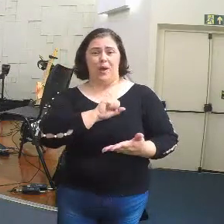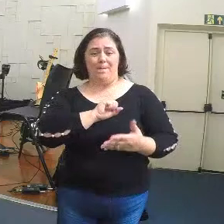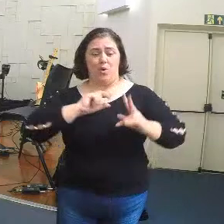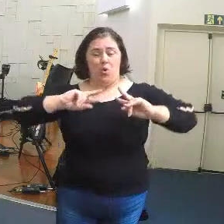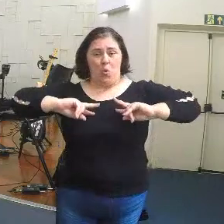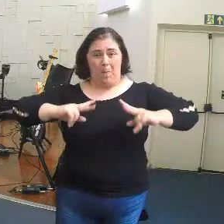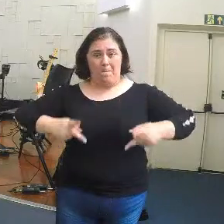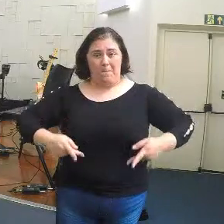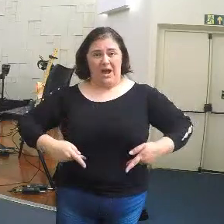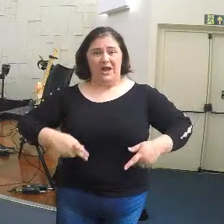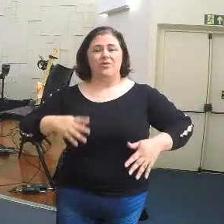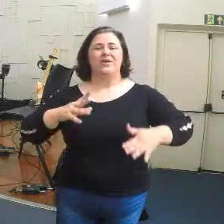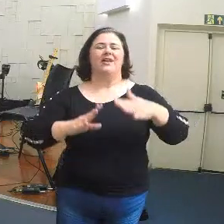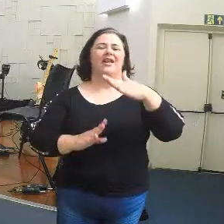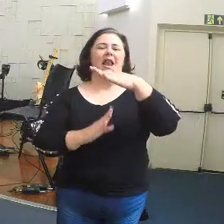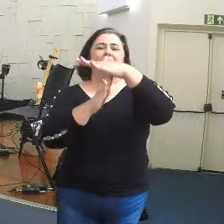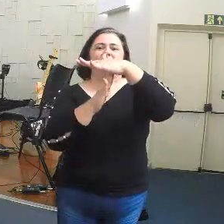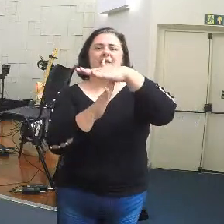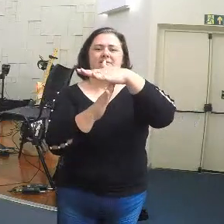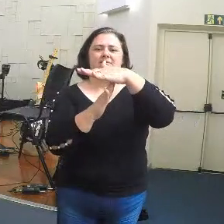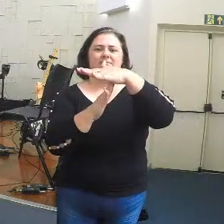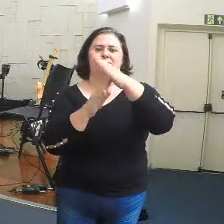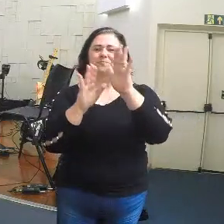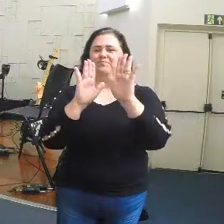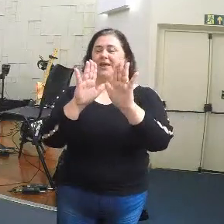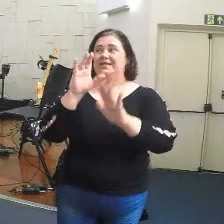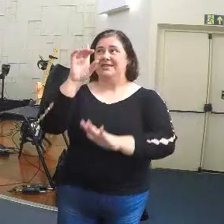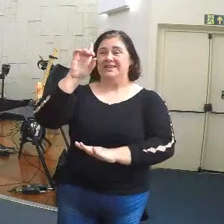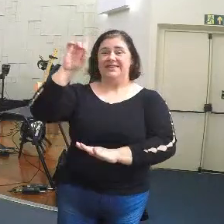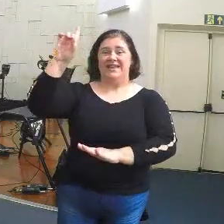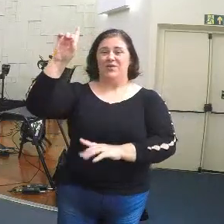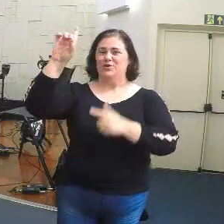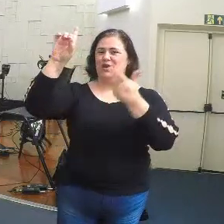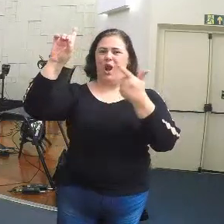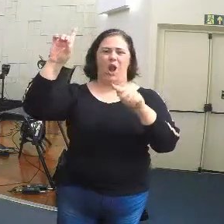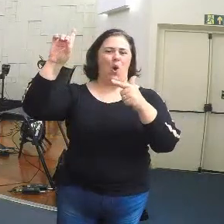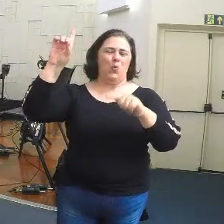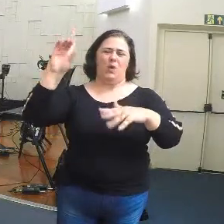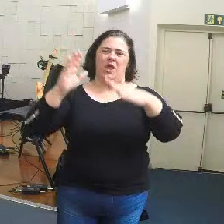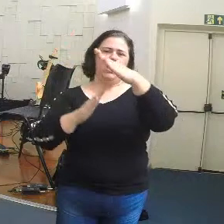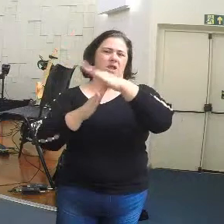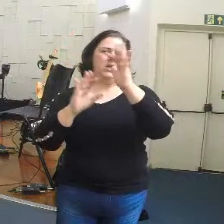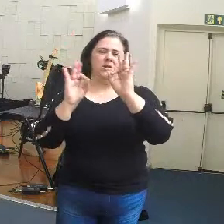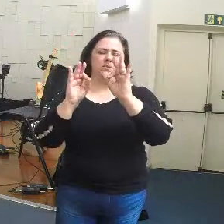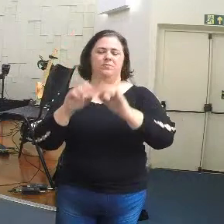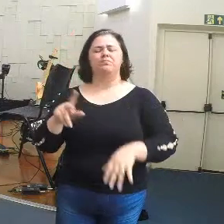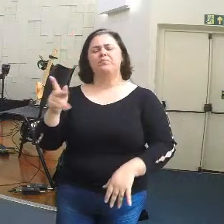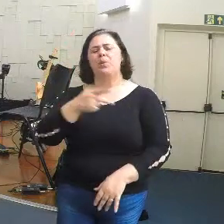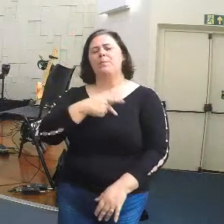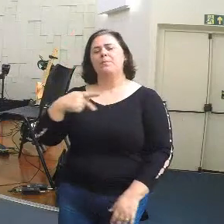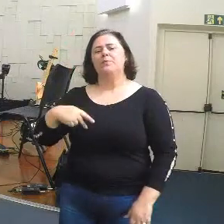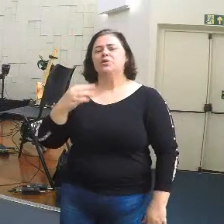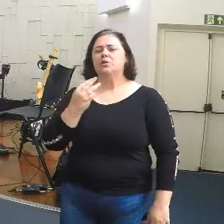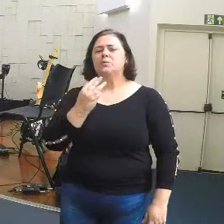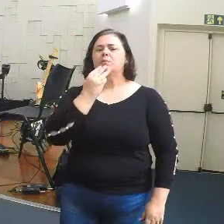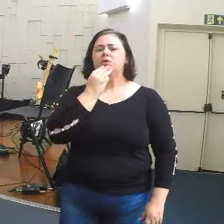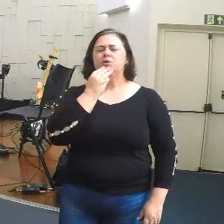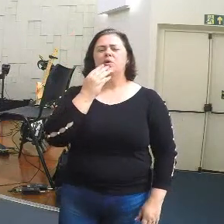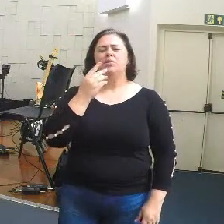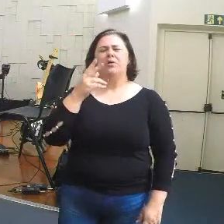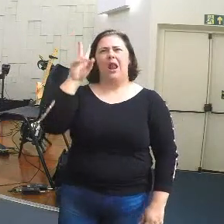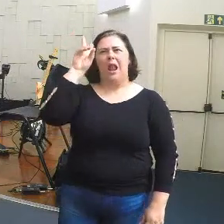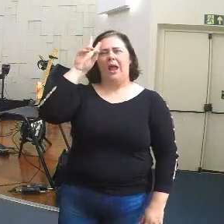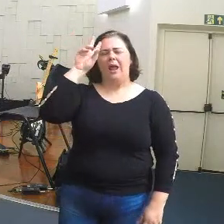a alguma reciprocidade. Na minha infância, eu vivi uma experiência que